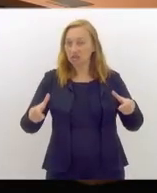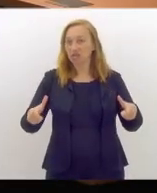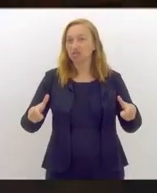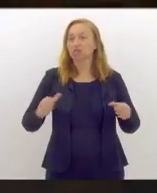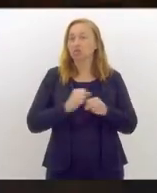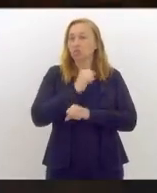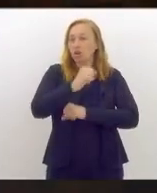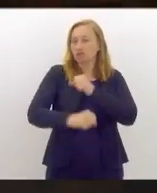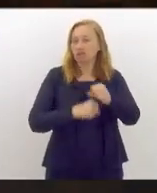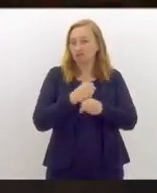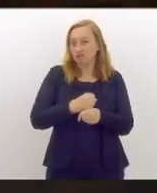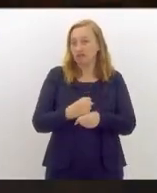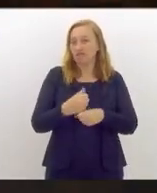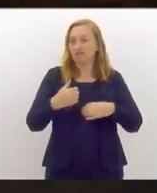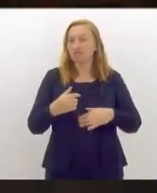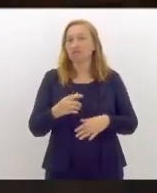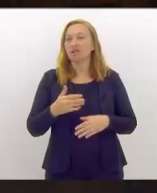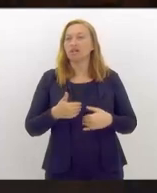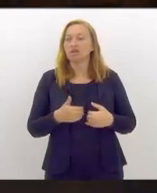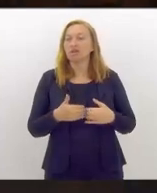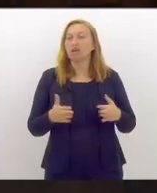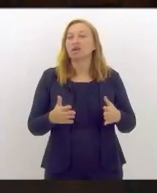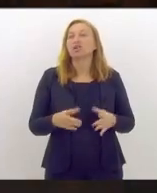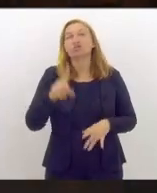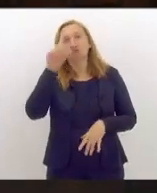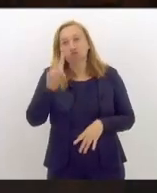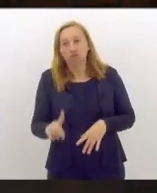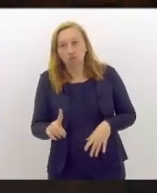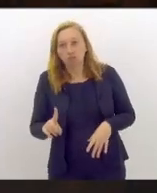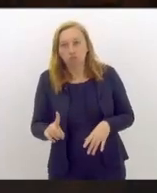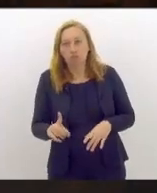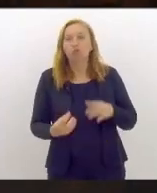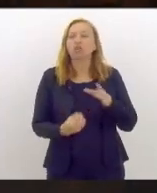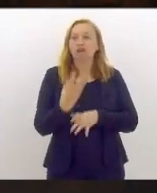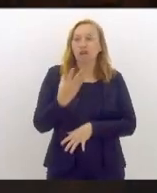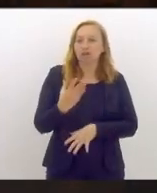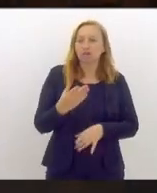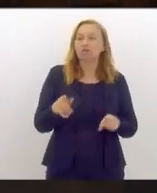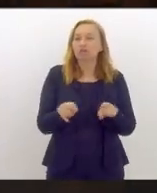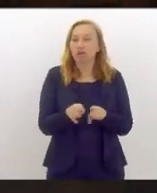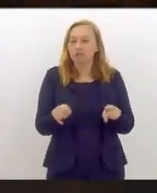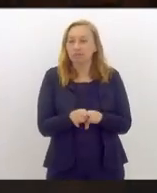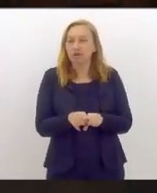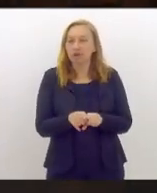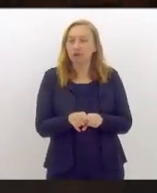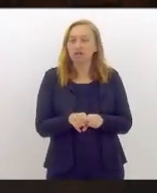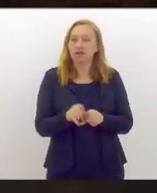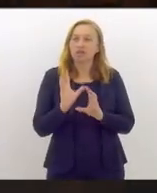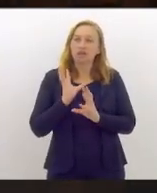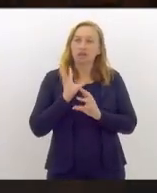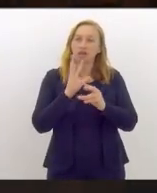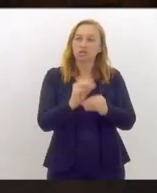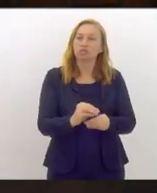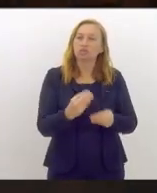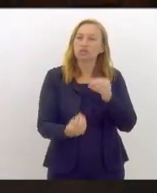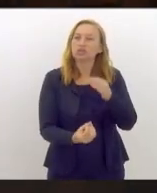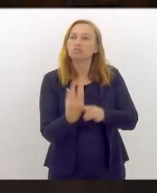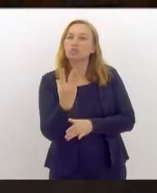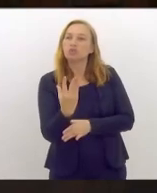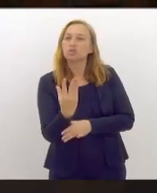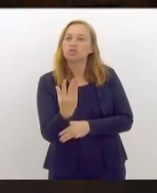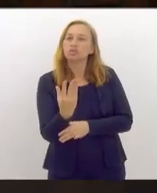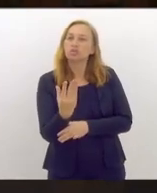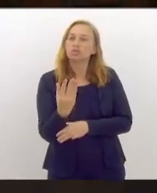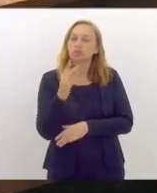Runner de muito talento e de um diretor um criador também de muito talento que resulta nessa produção de